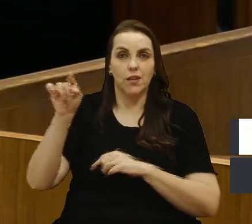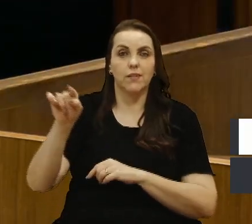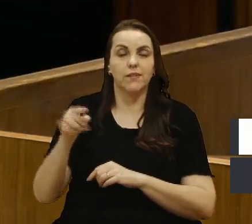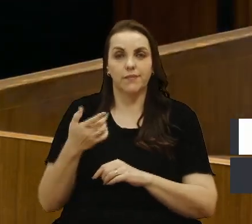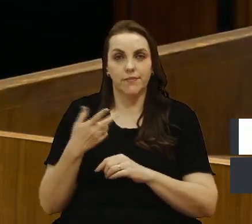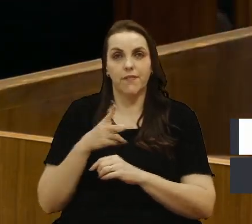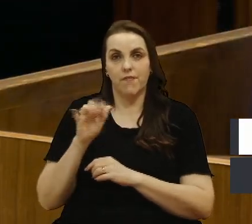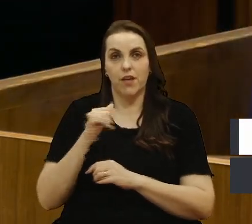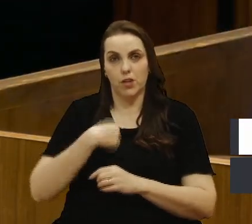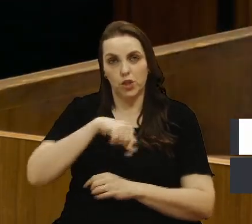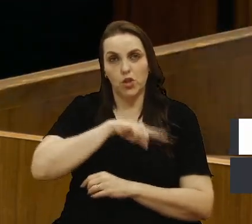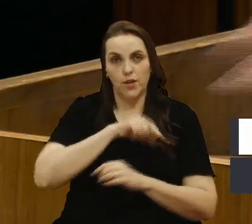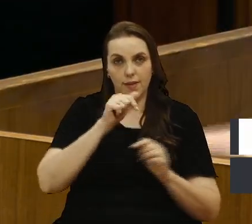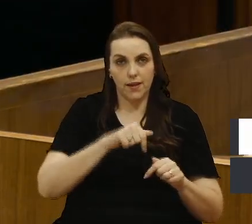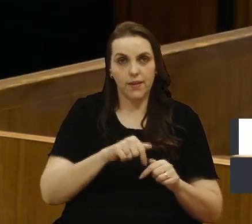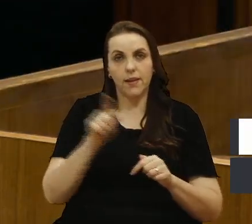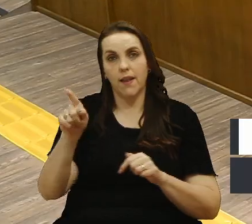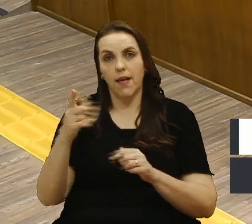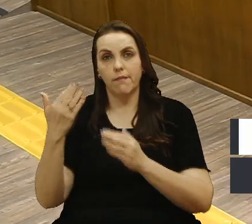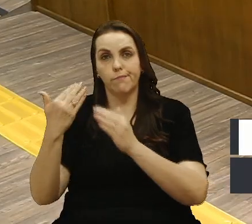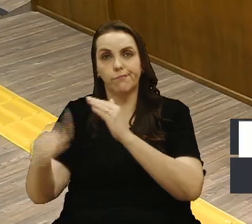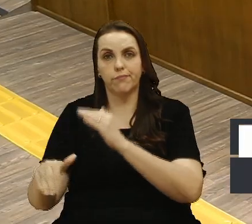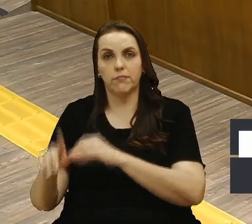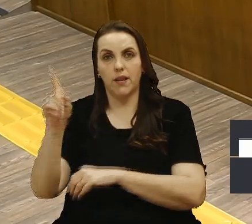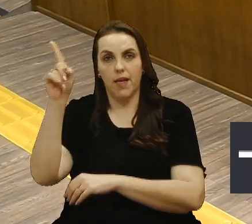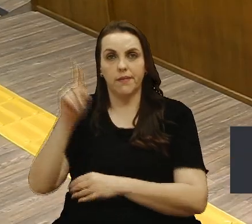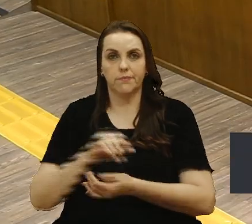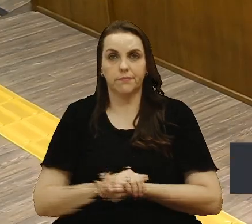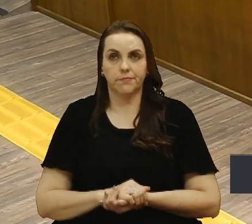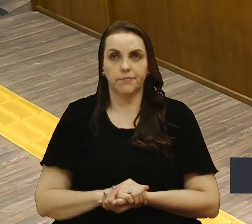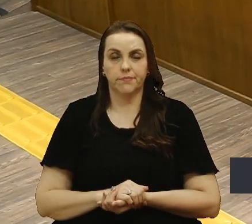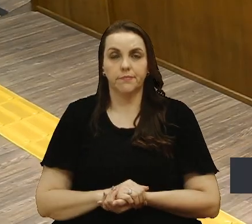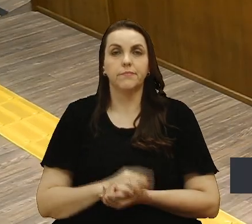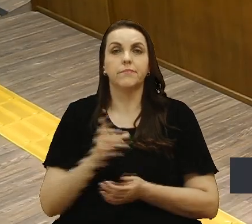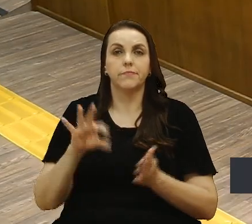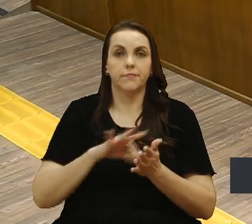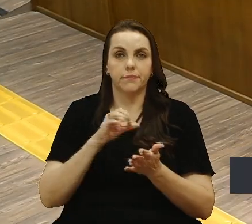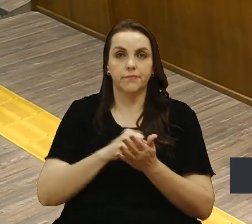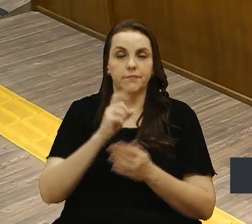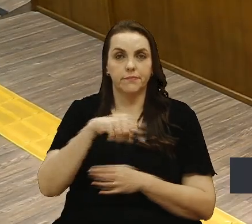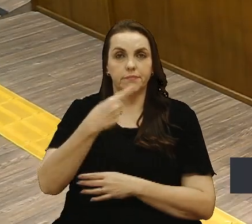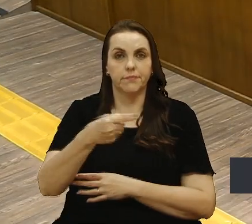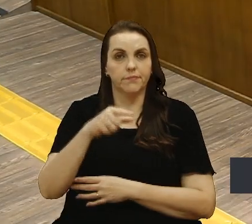que a gente prega aqui. Obrigado, senhor presidente. Próximo inscrito, vereador Aldonei Machado.